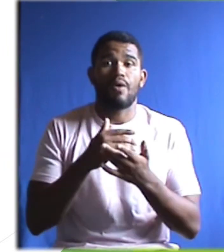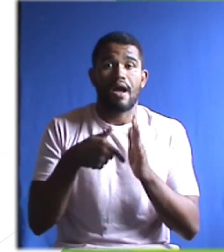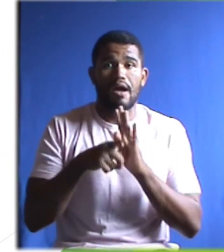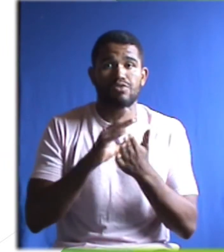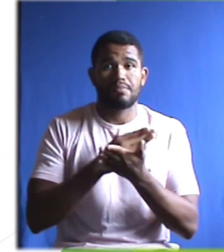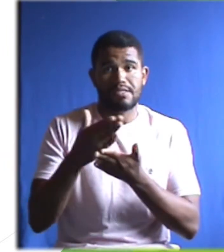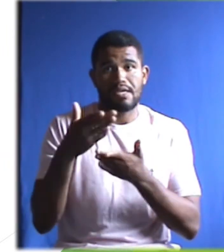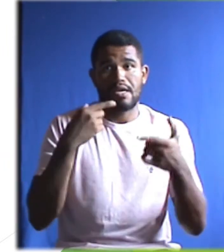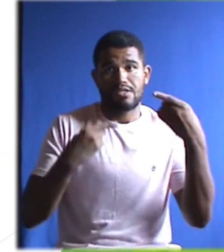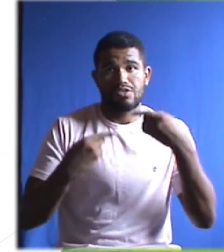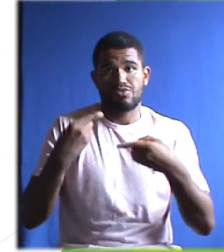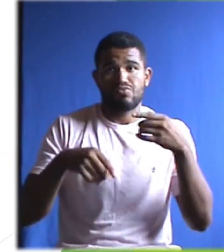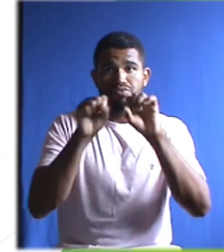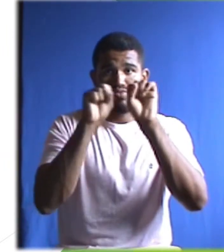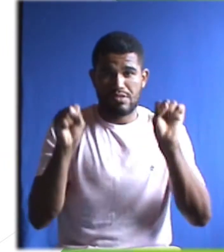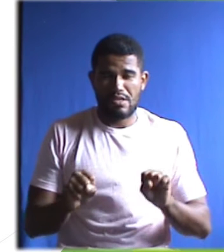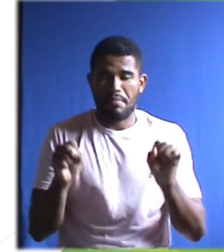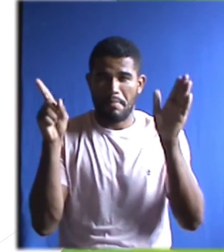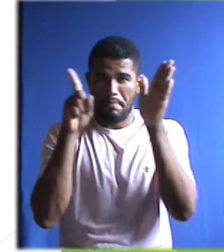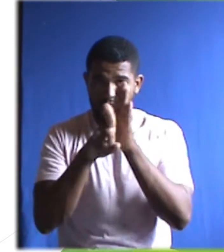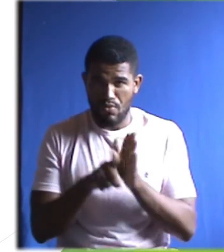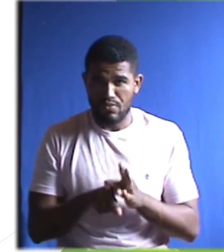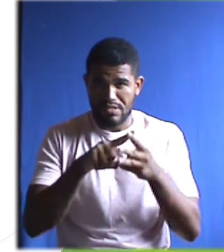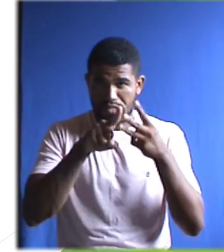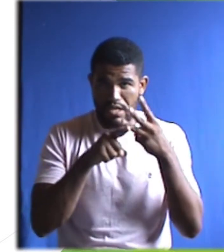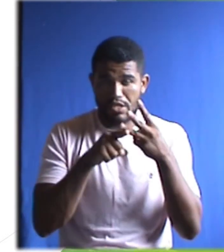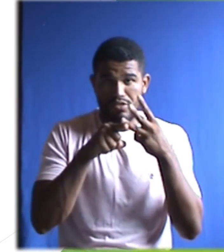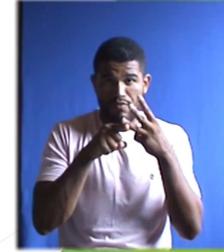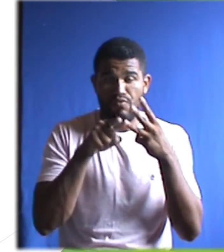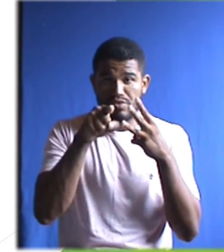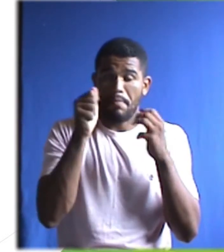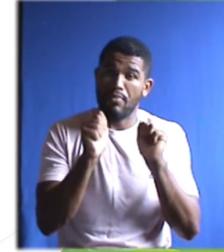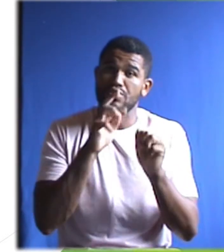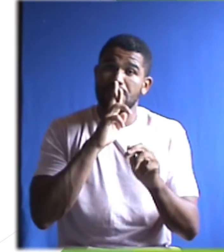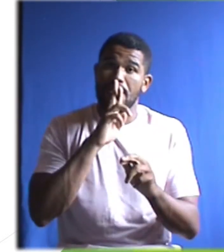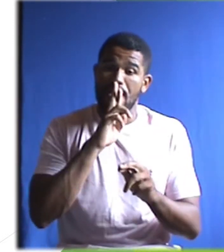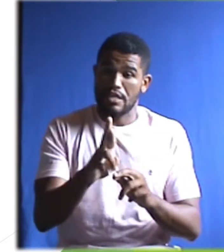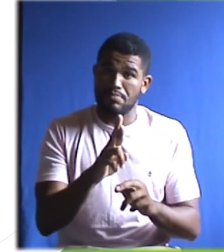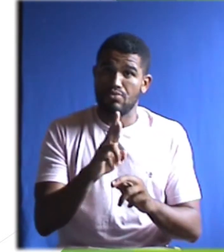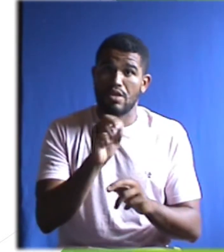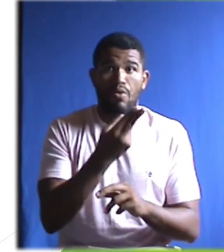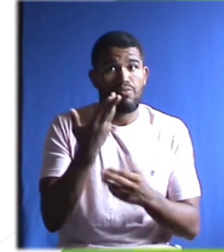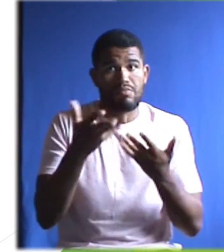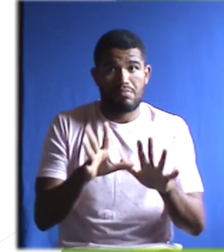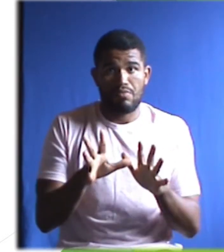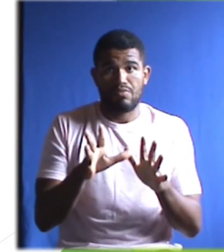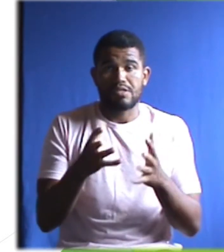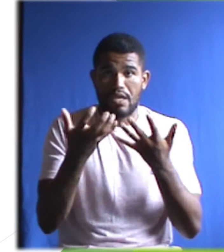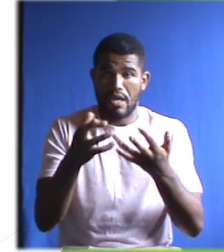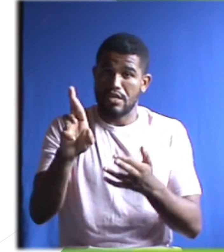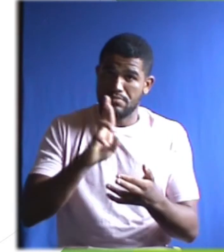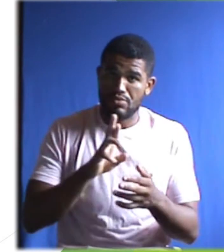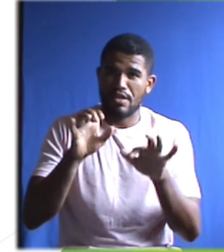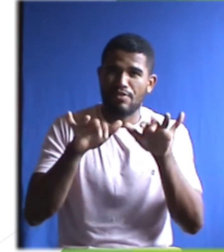Antes da gente começar então a discutir os sistemas, eu vou fazer aqui 3 perguntas. São retóricas, mas você pode responder aí